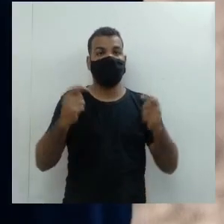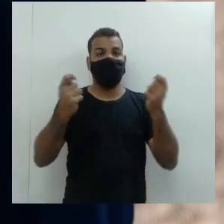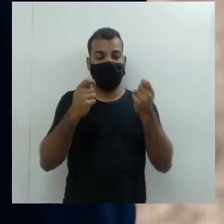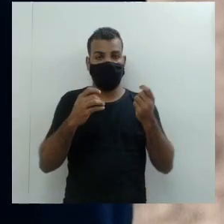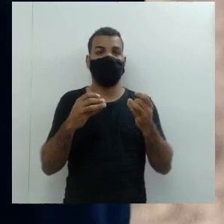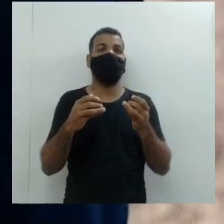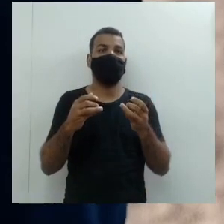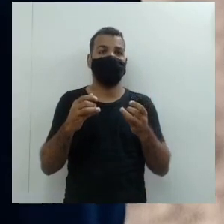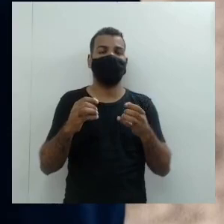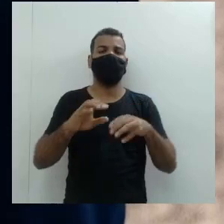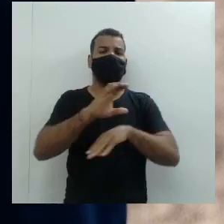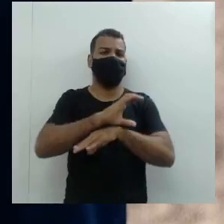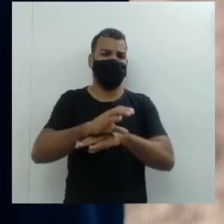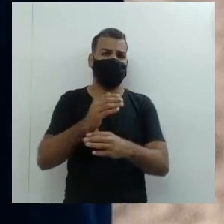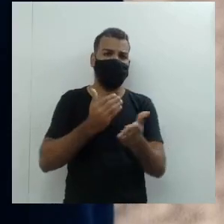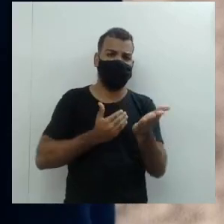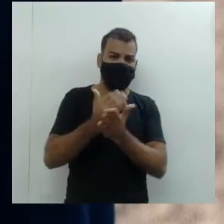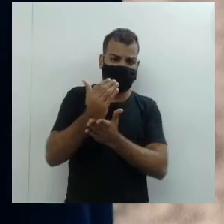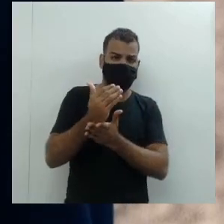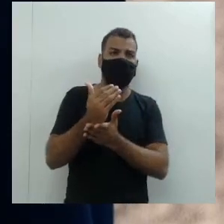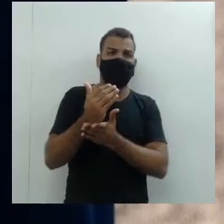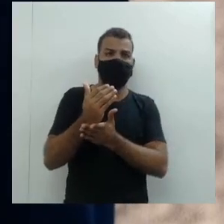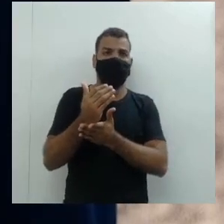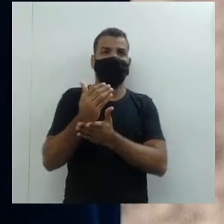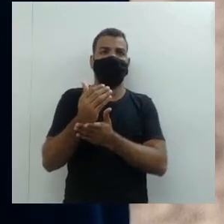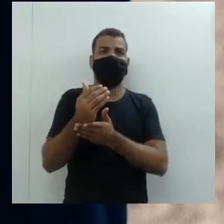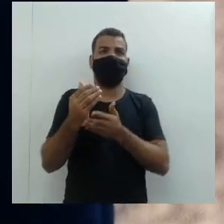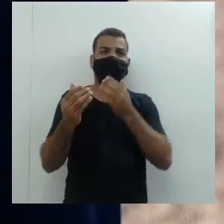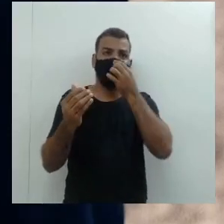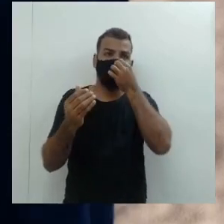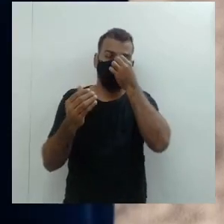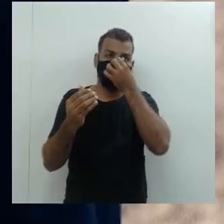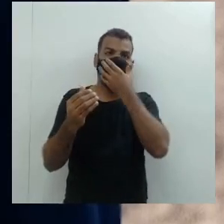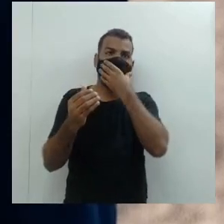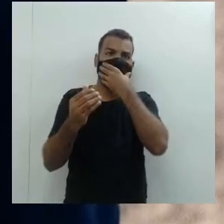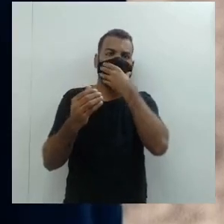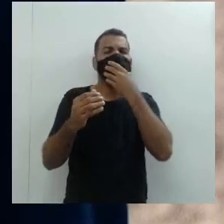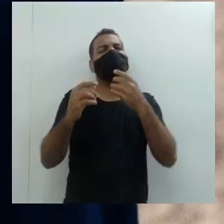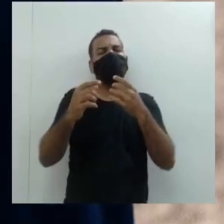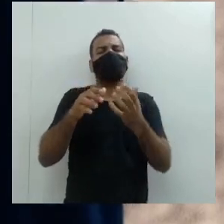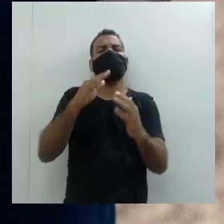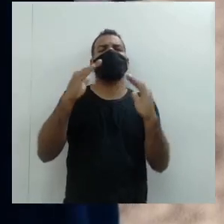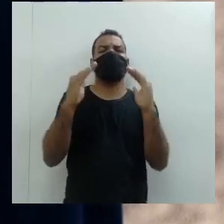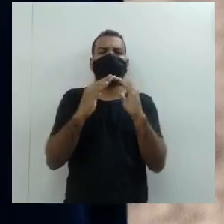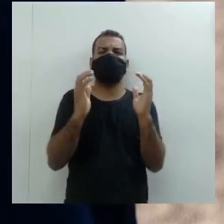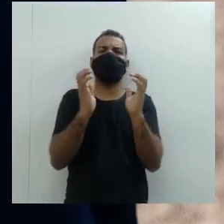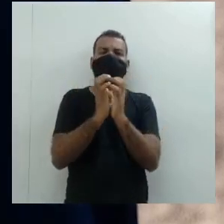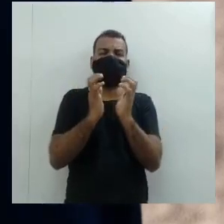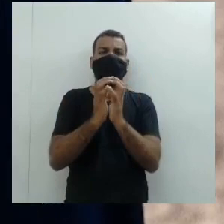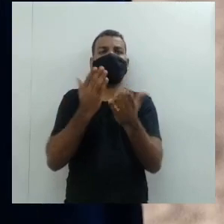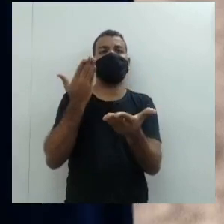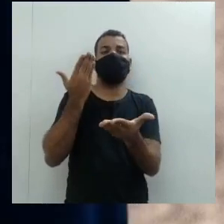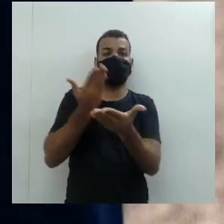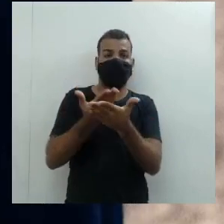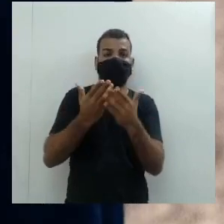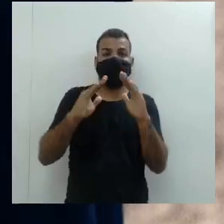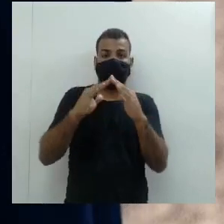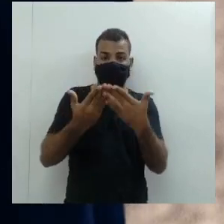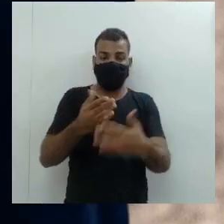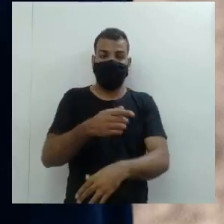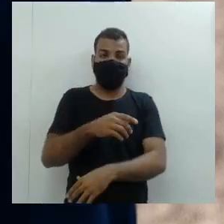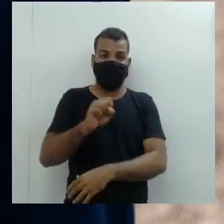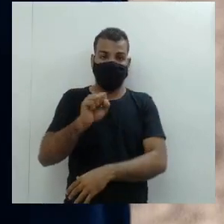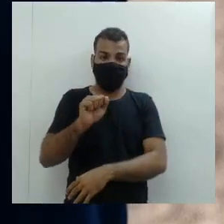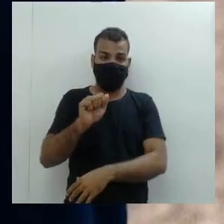os estudos iniciais em Caruaru, mas posteriormente veio morar em Recife e estudou no colégio salesiano,